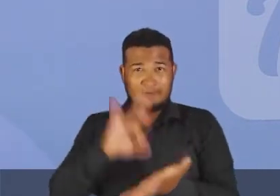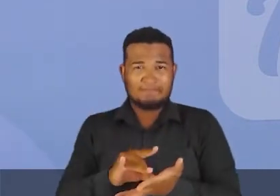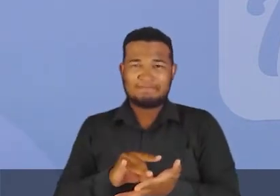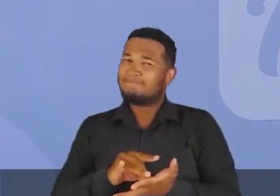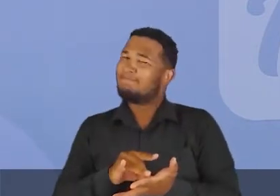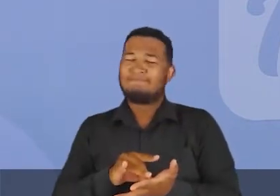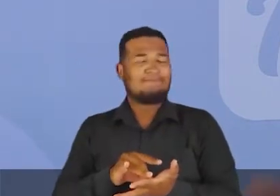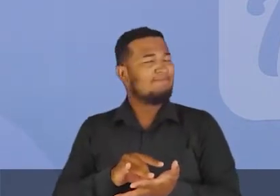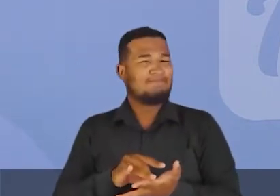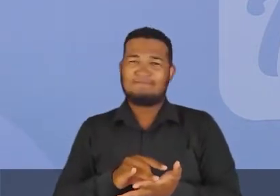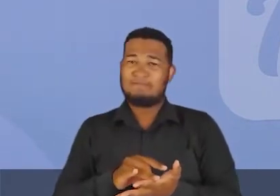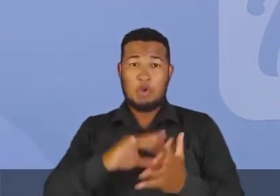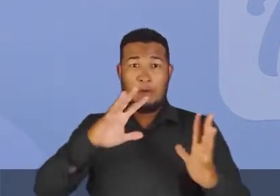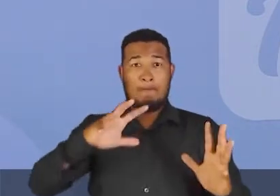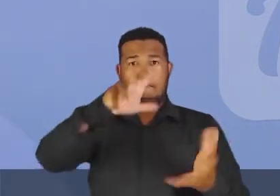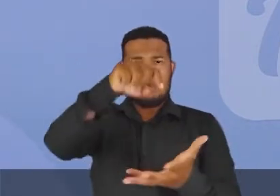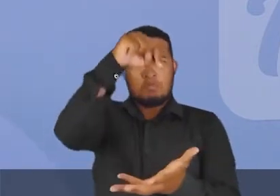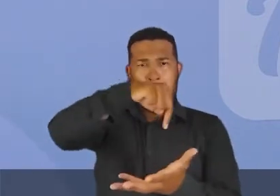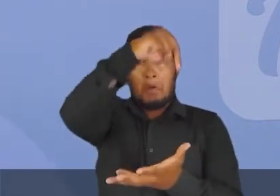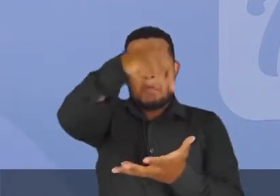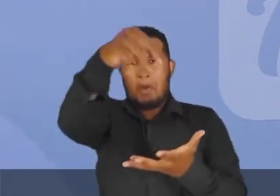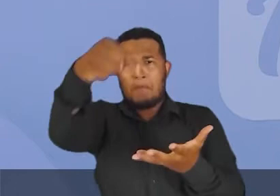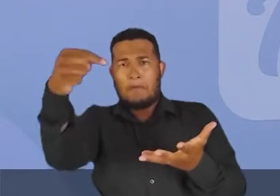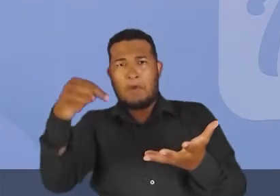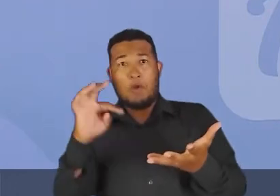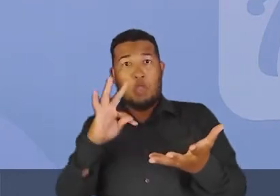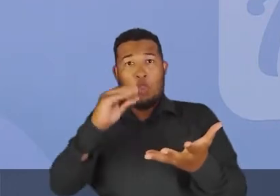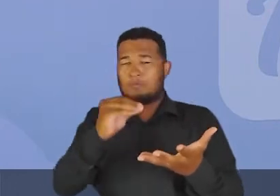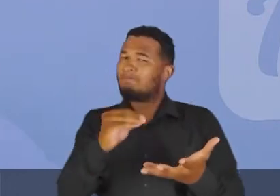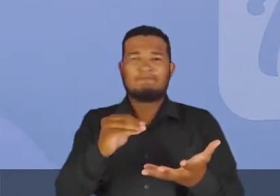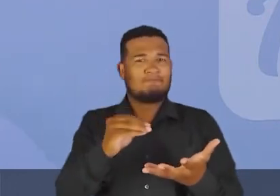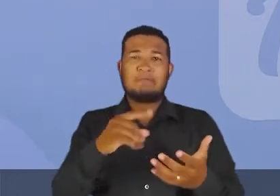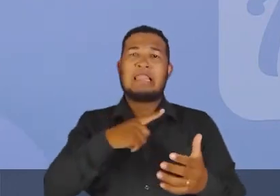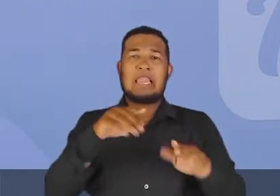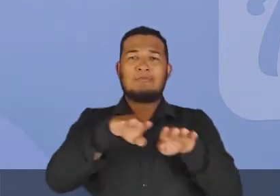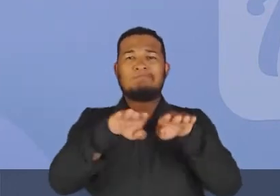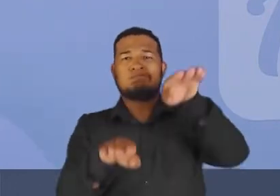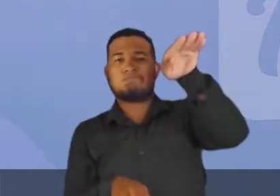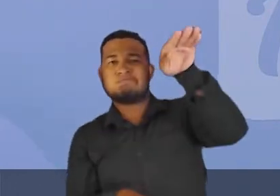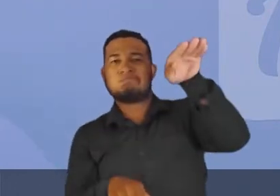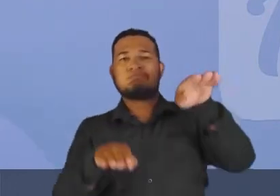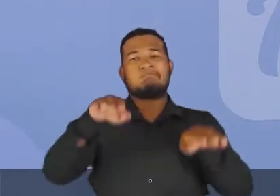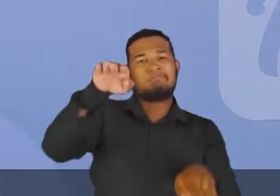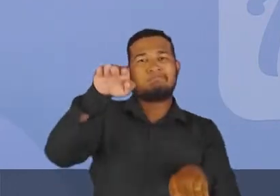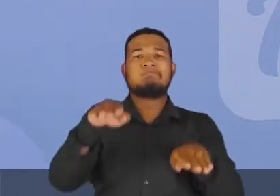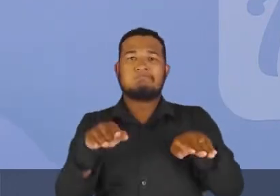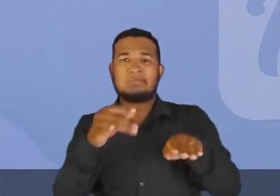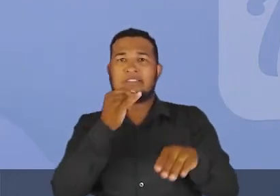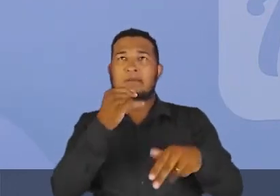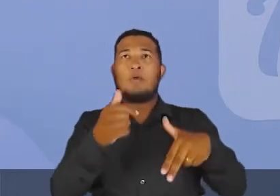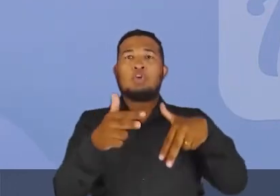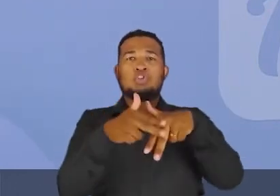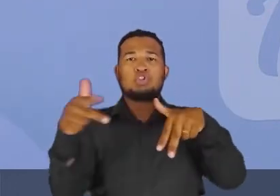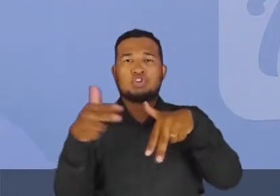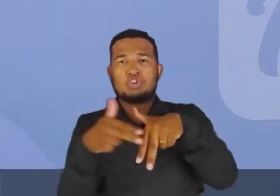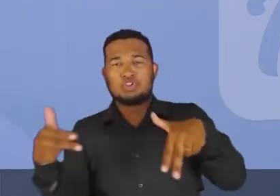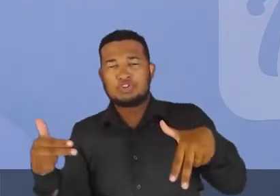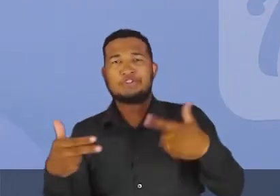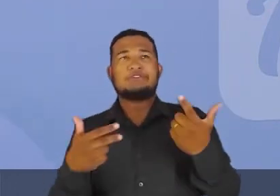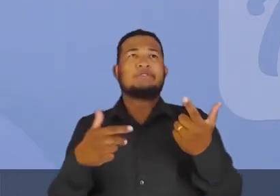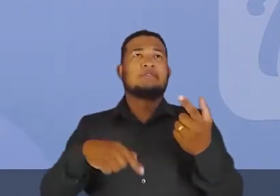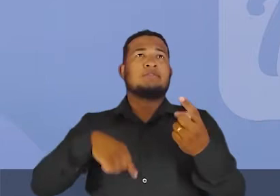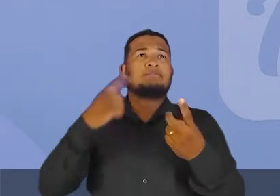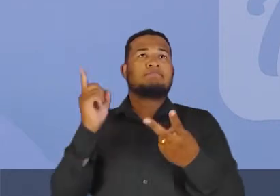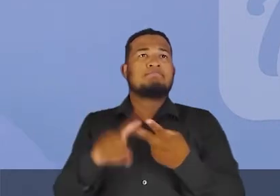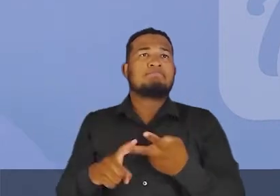né, no mundo inteiro, que existe muita desigualdade entre gêneros, né,